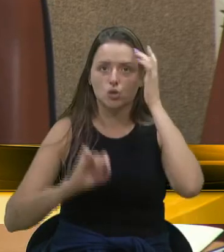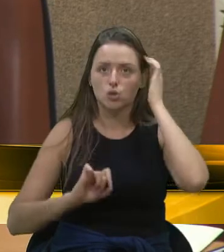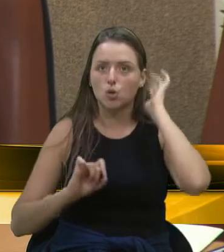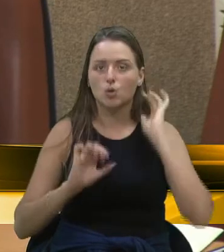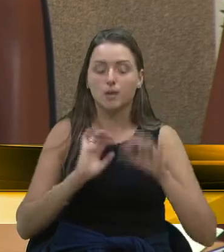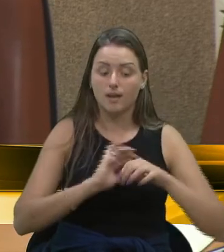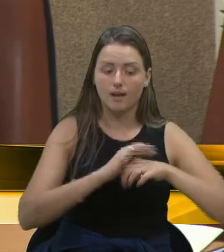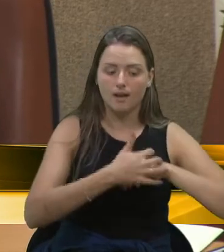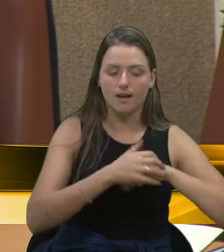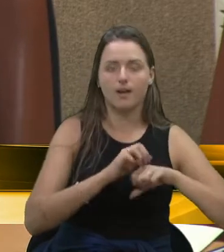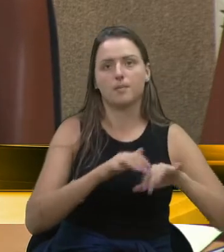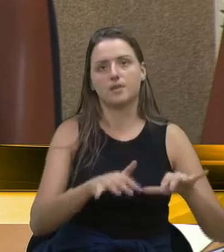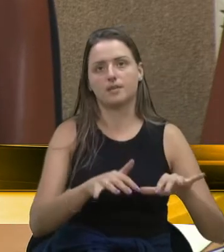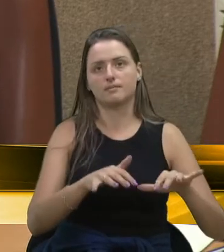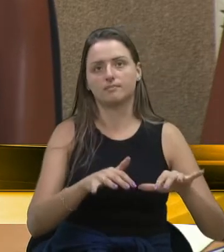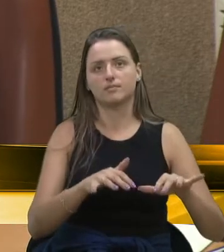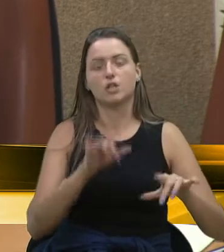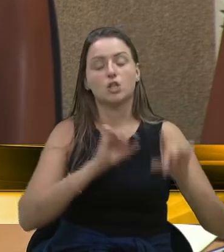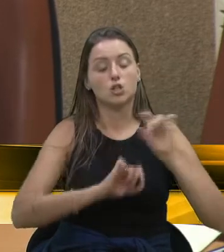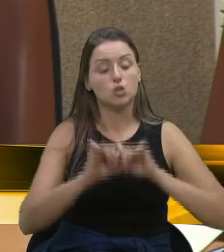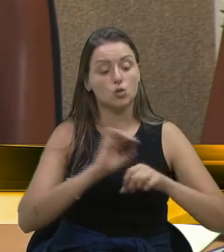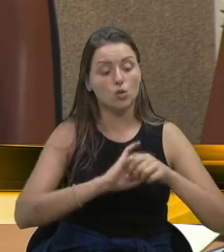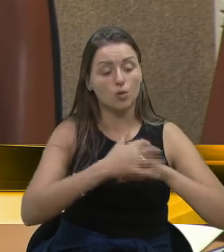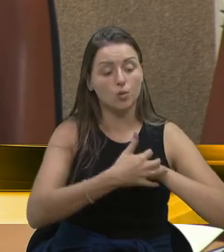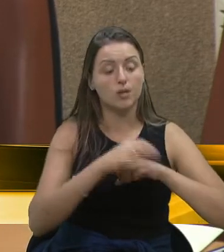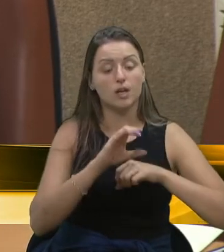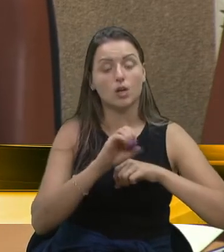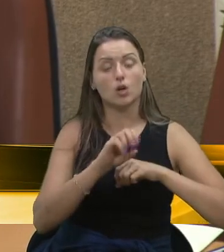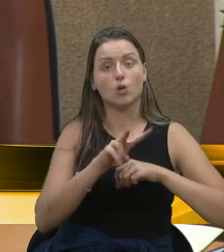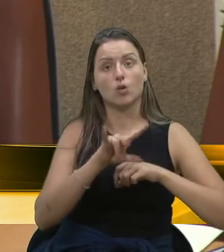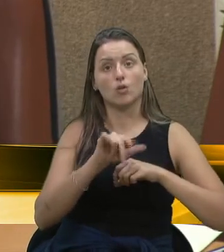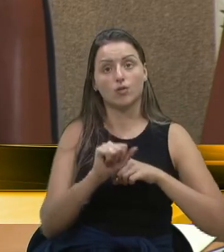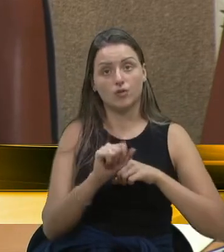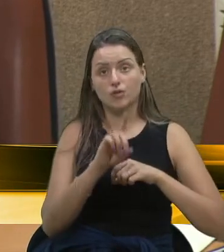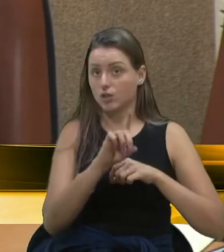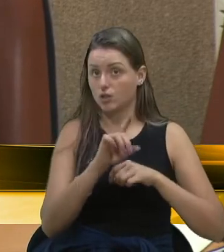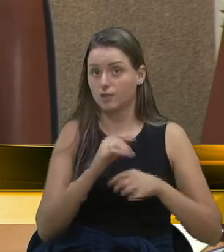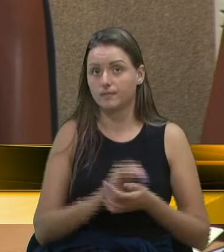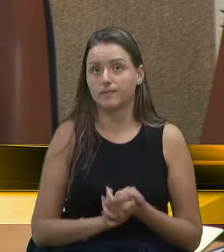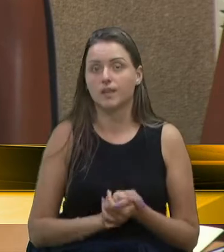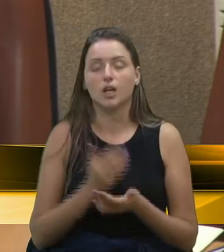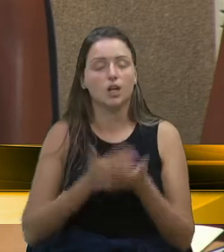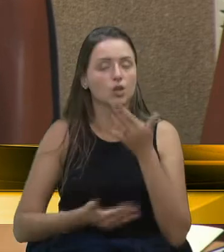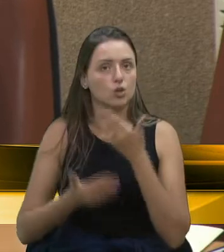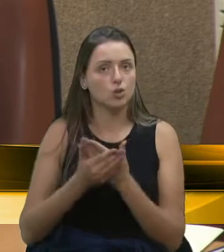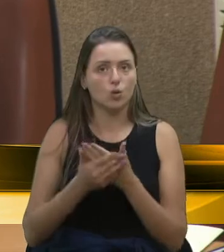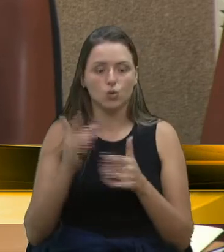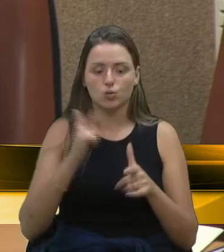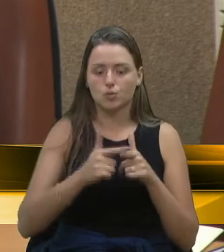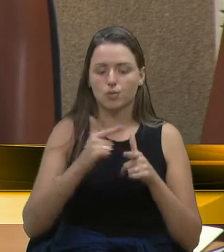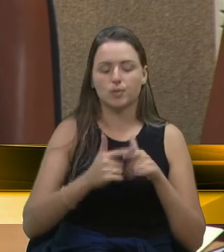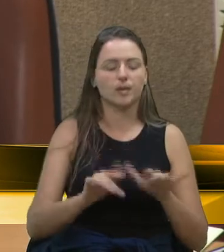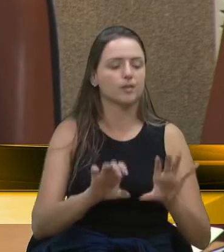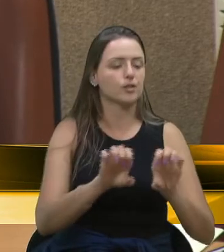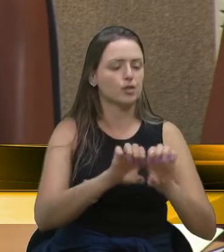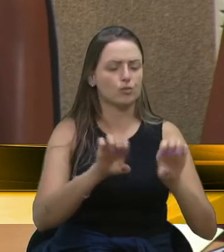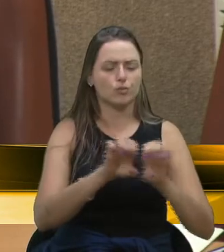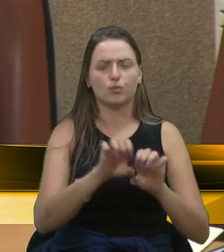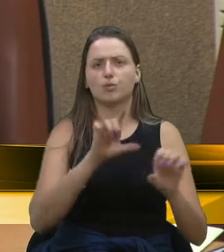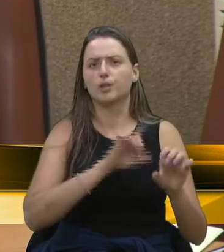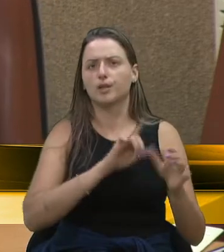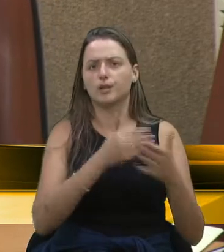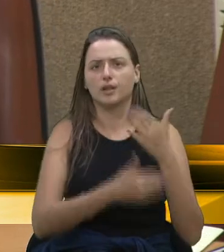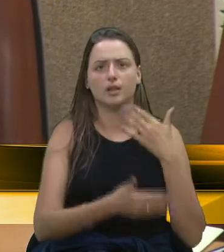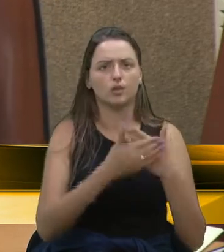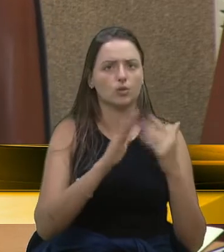epidemia, ao coronavírus. E esses problemas estruturais que as escolas possuem,